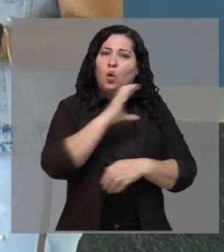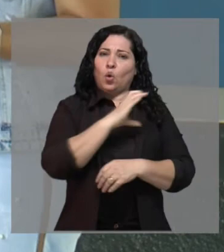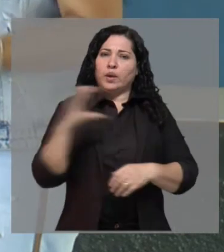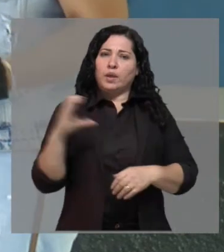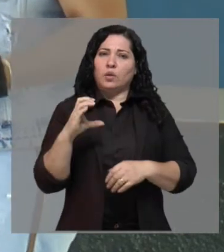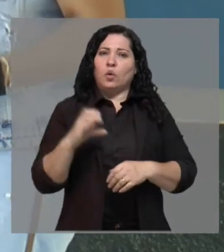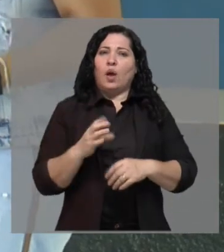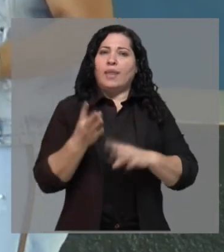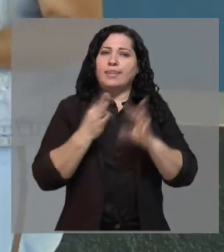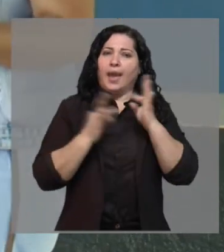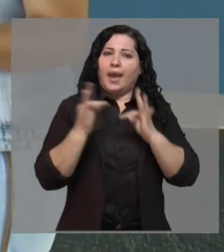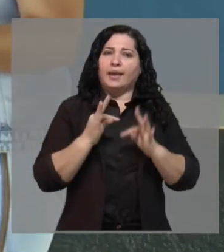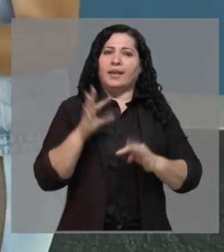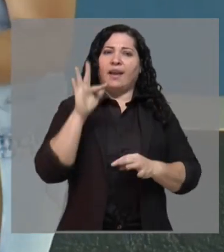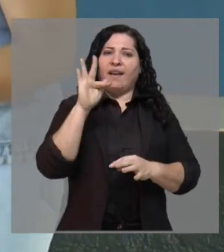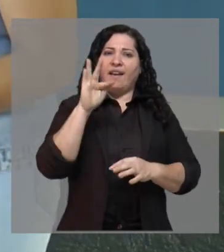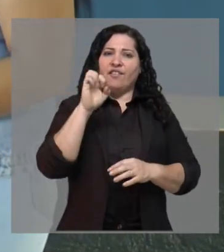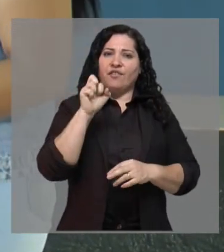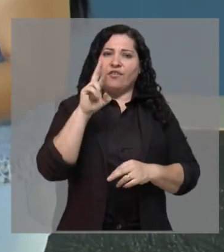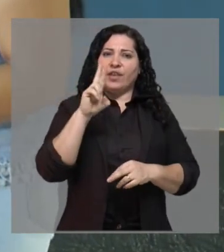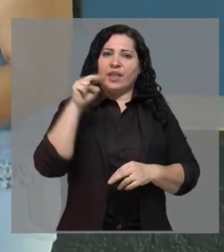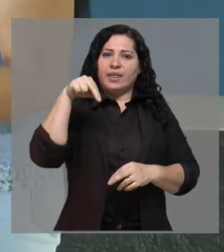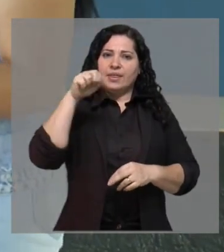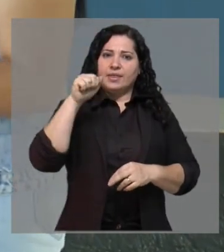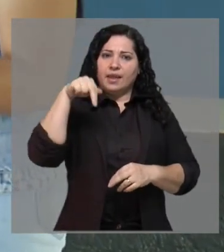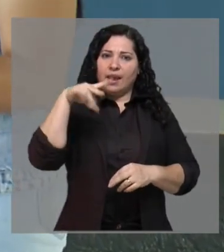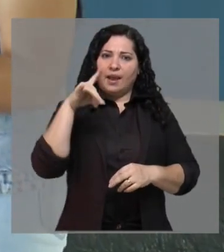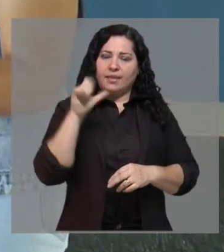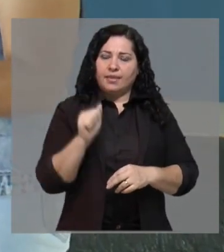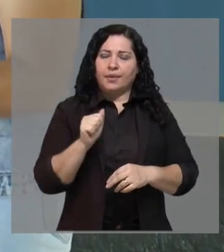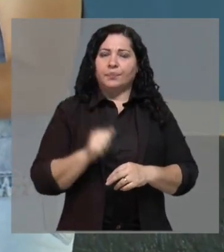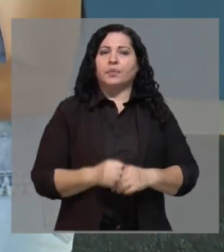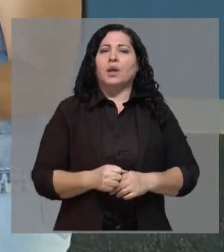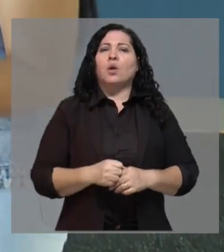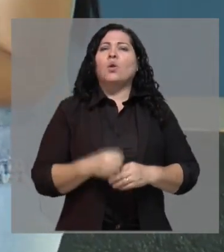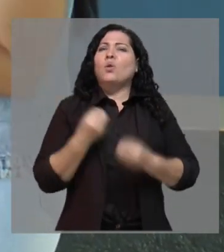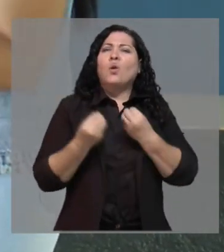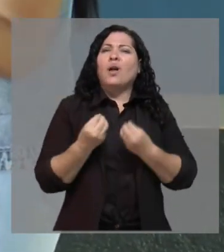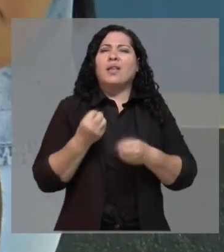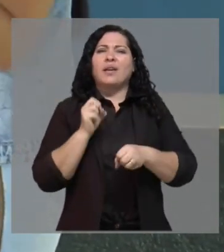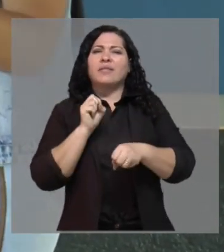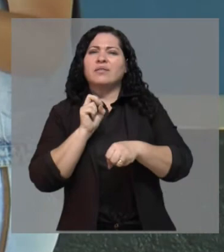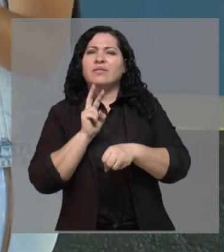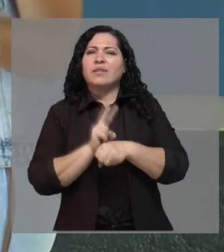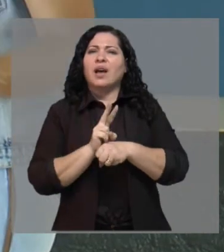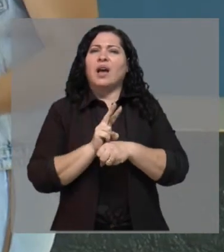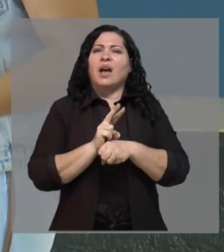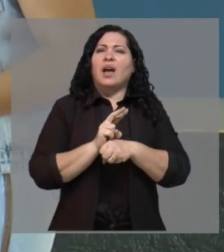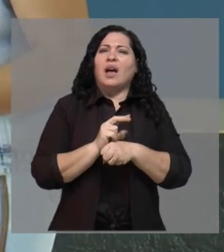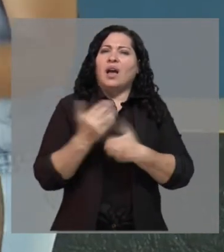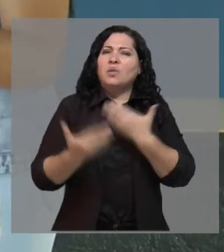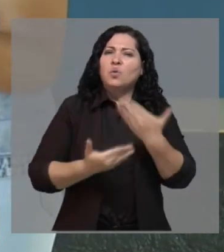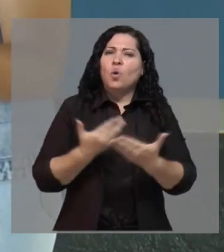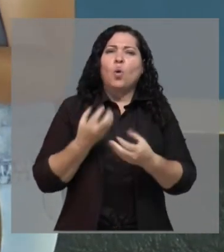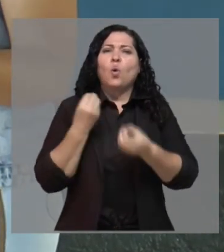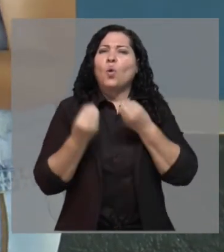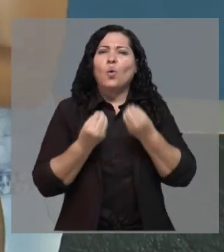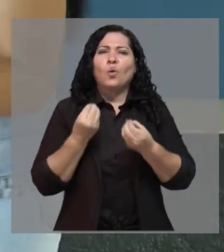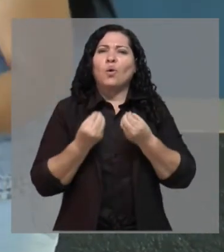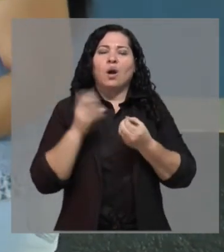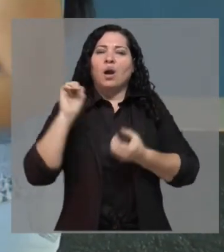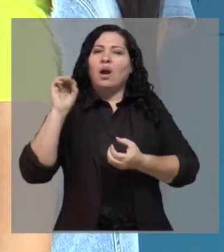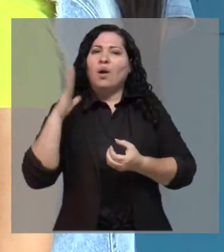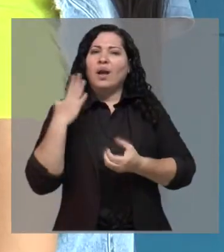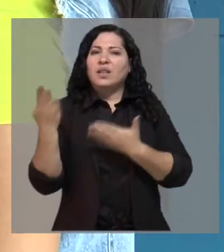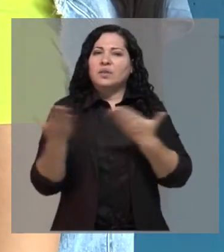que é a Fernanda, e eu queria perguntar para você, Fernanda, quantas vagas funciona, como que é o fluxo, e